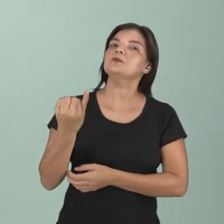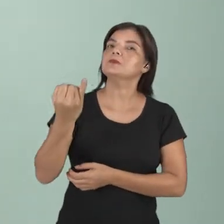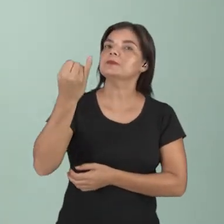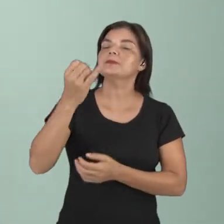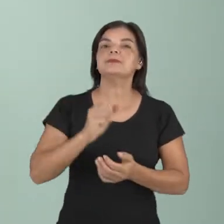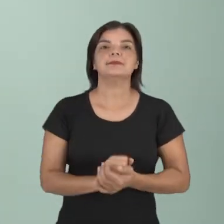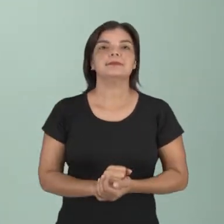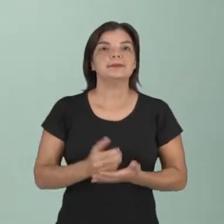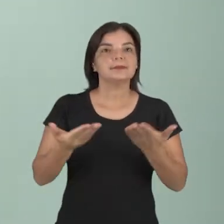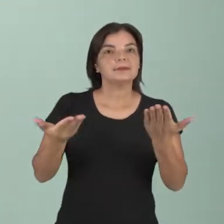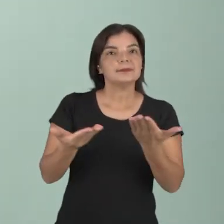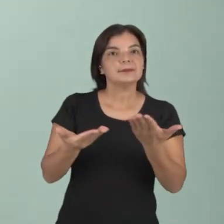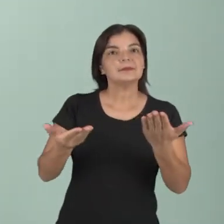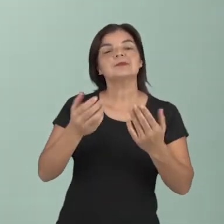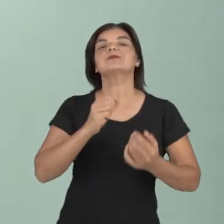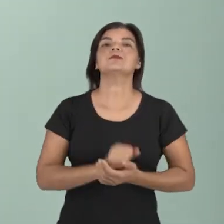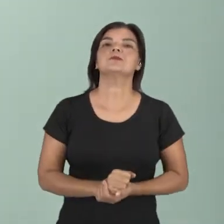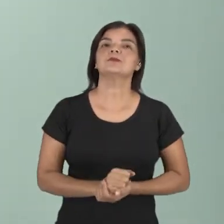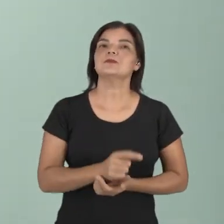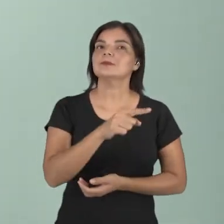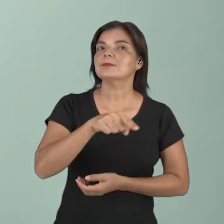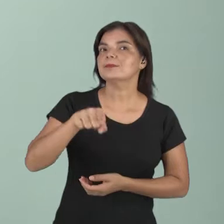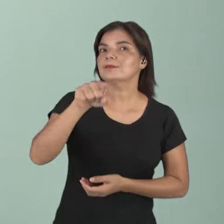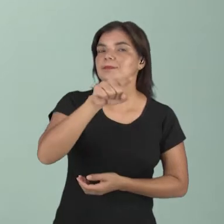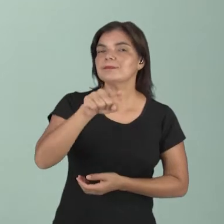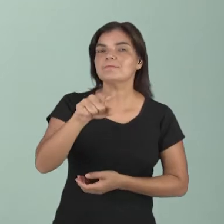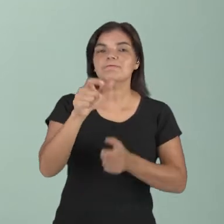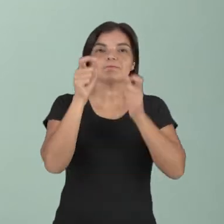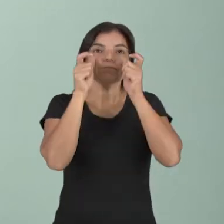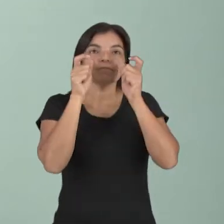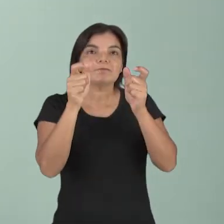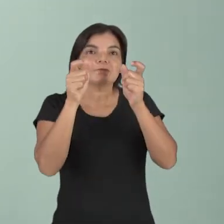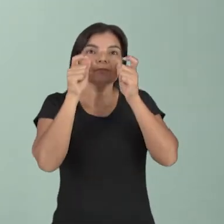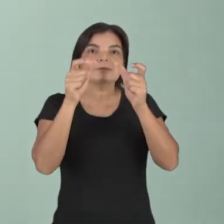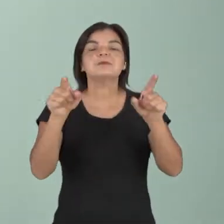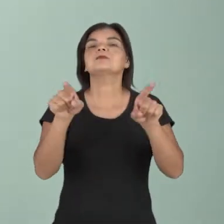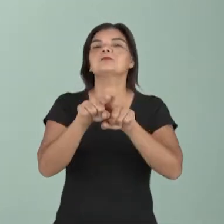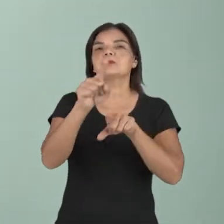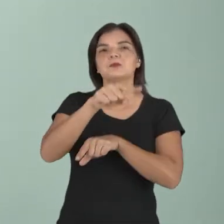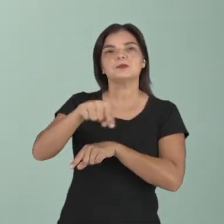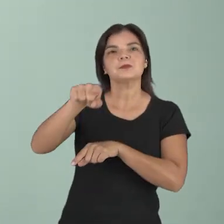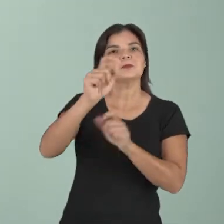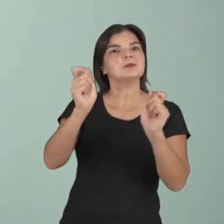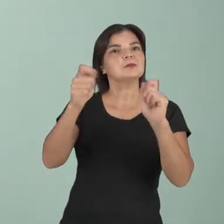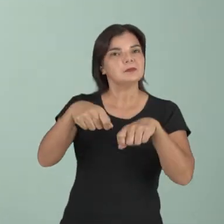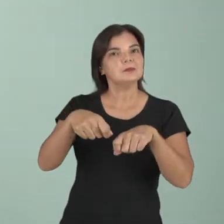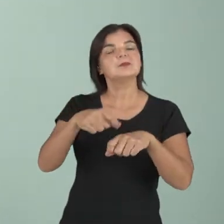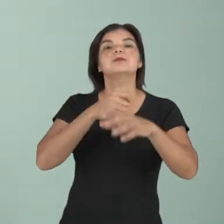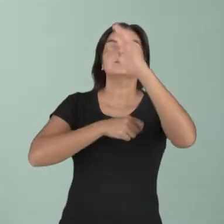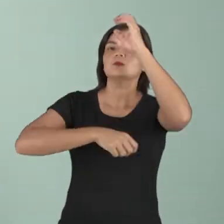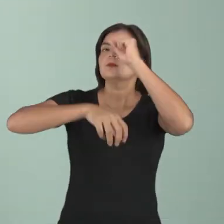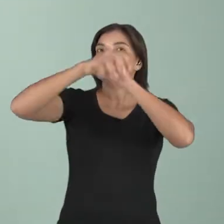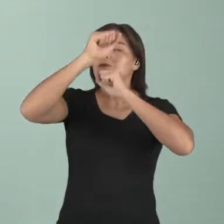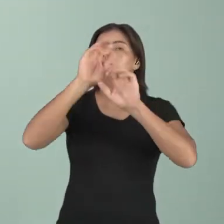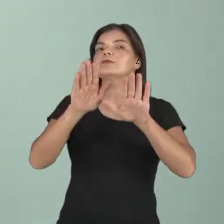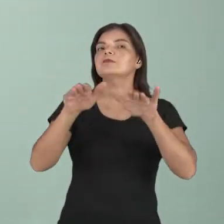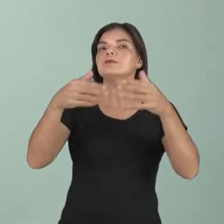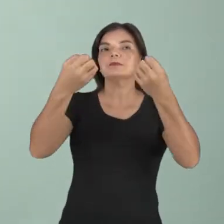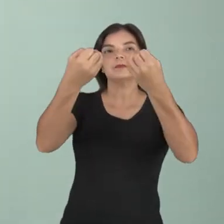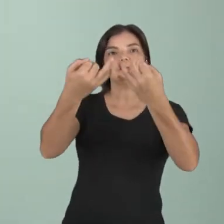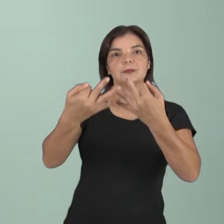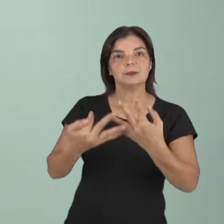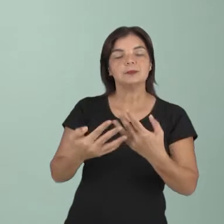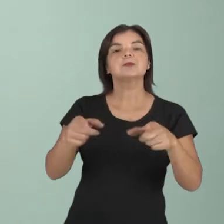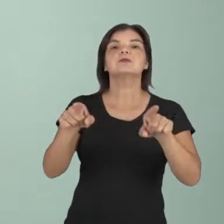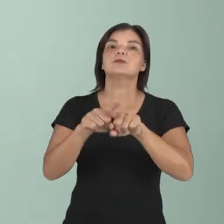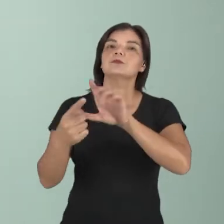que a partir deste momento eu peço a sua atenção para que você possa aprender com as explicações